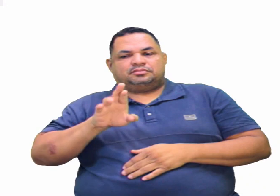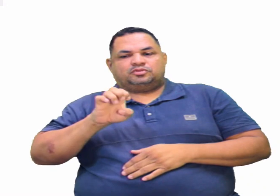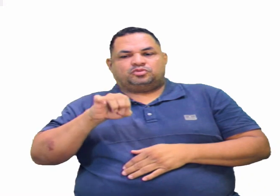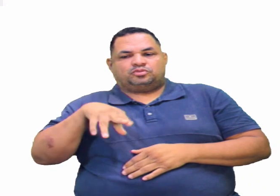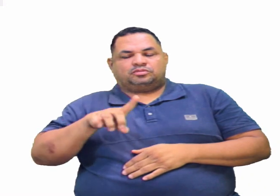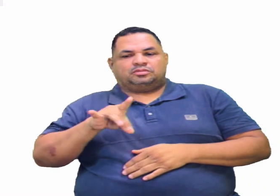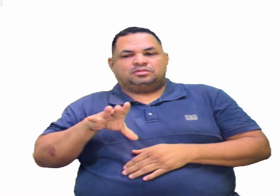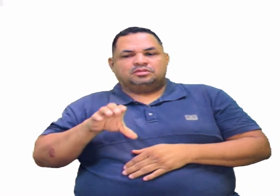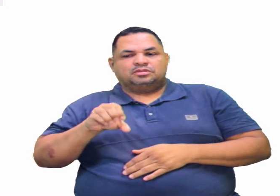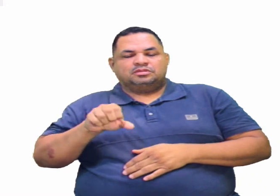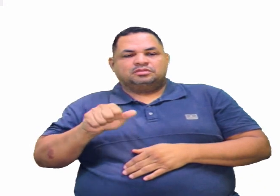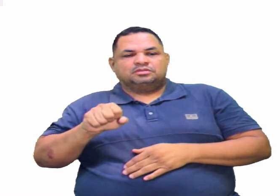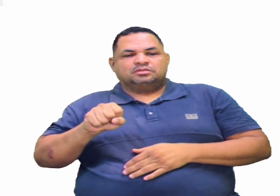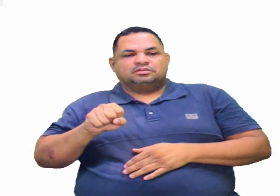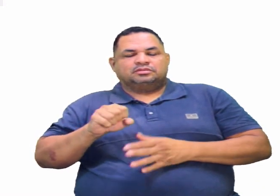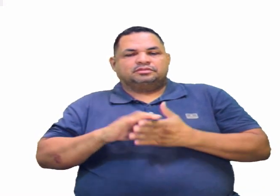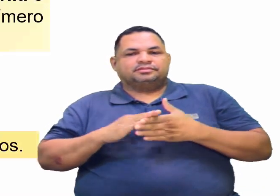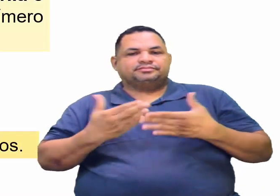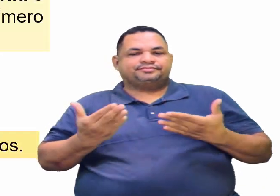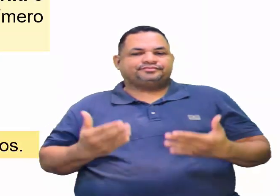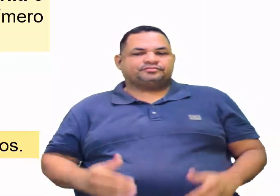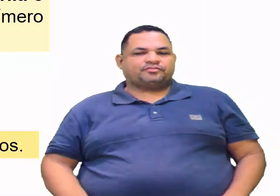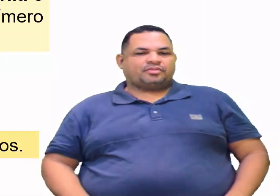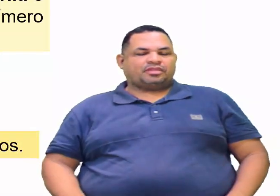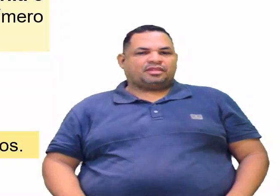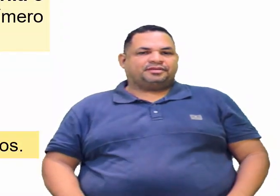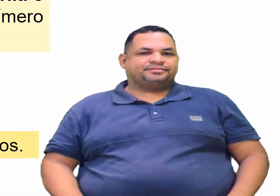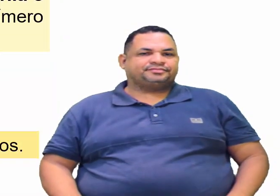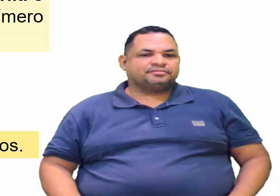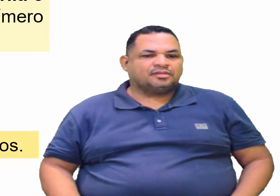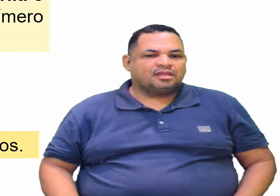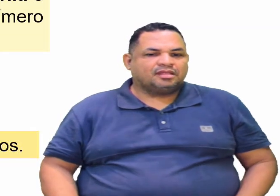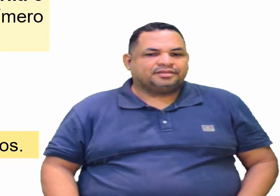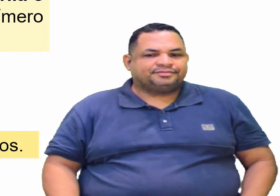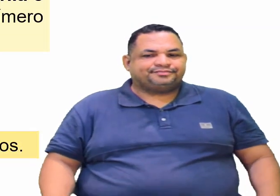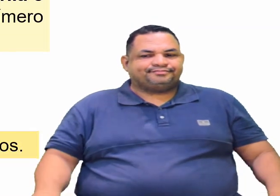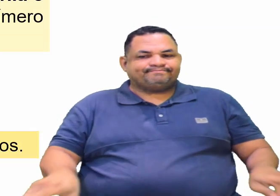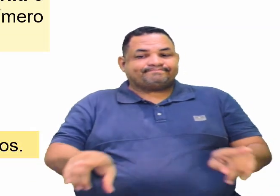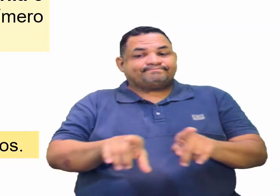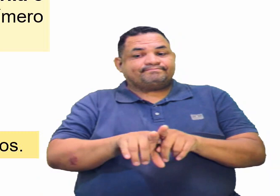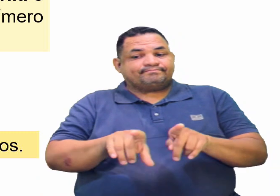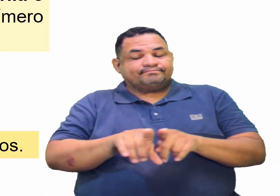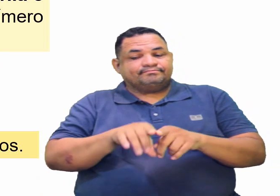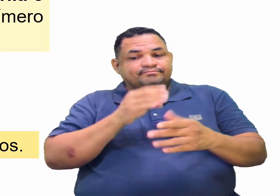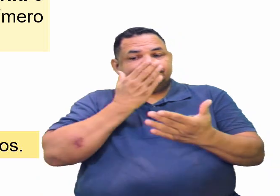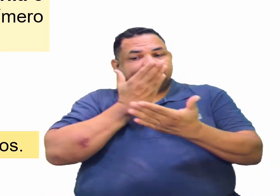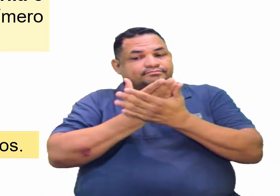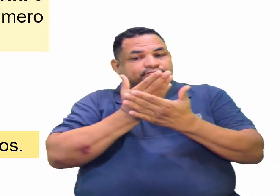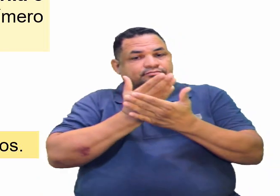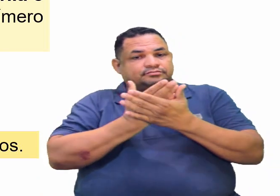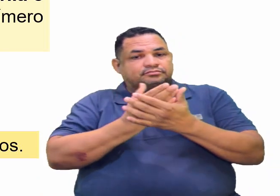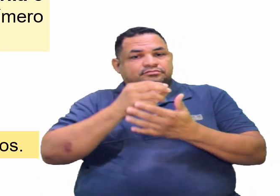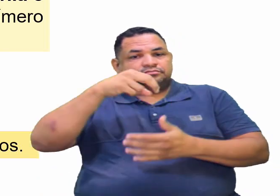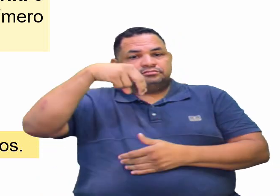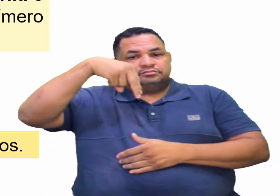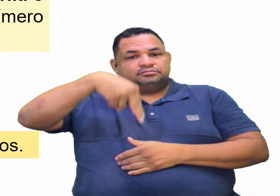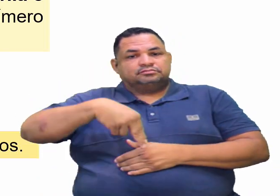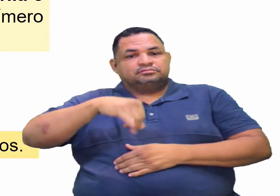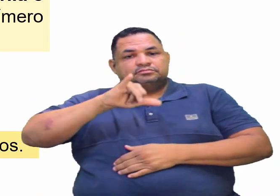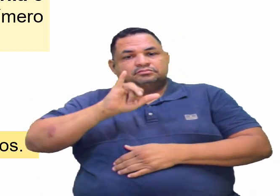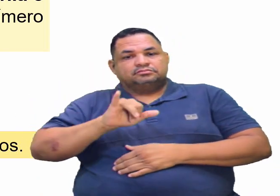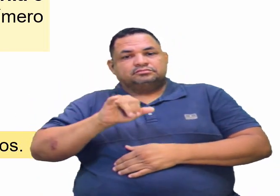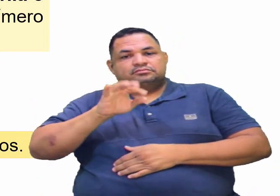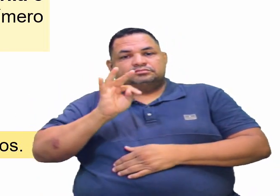as amidas aromáticas. Nós conhecemos também as nitrilas, né? E nós